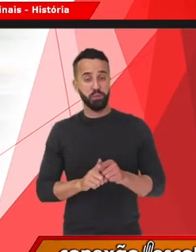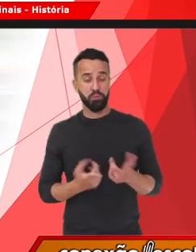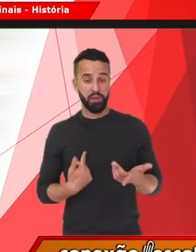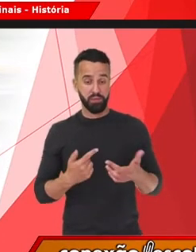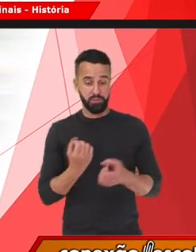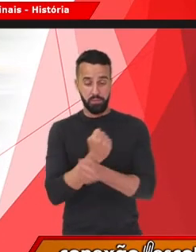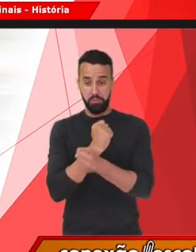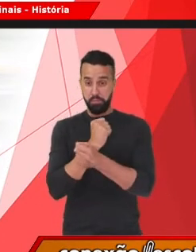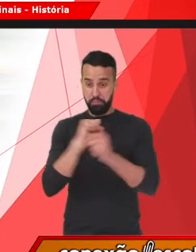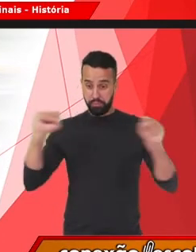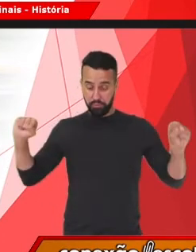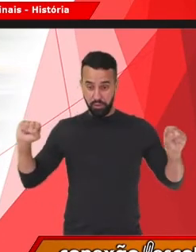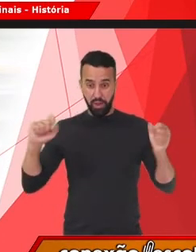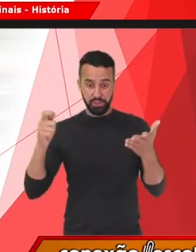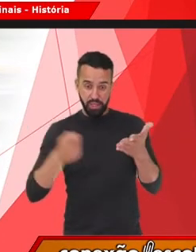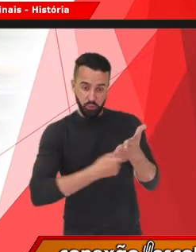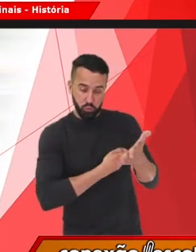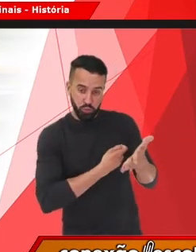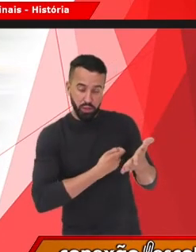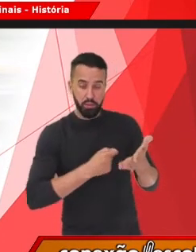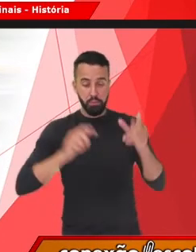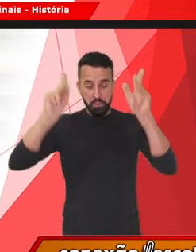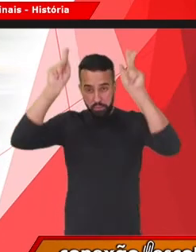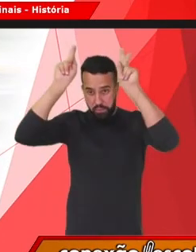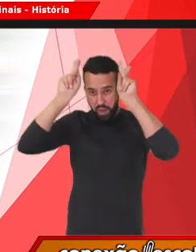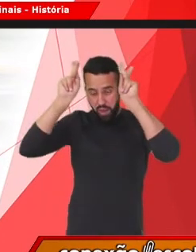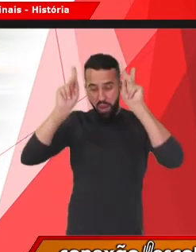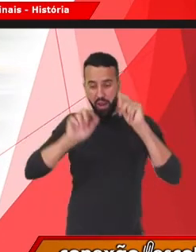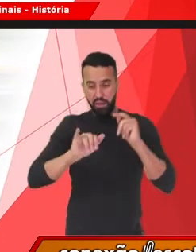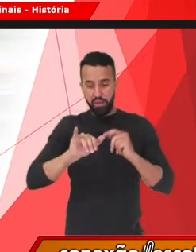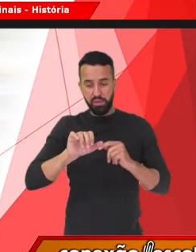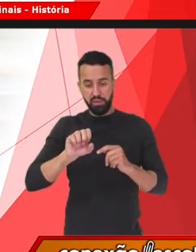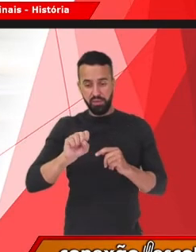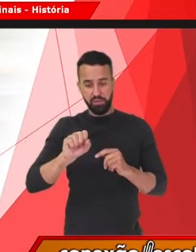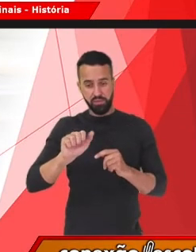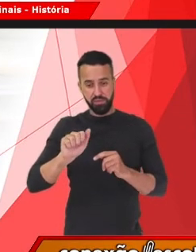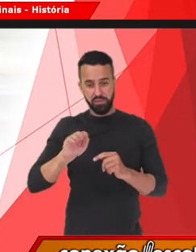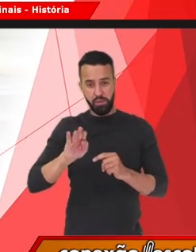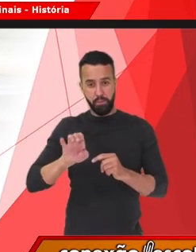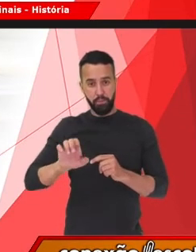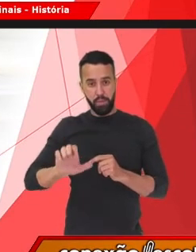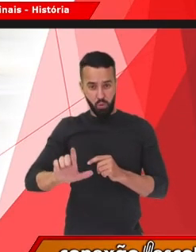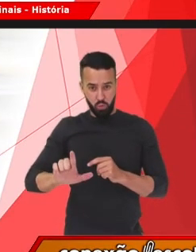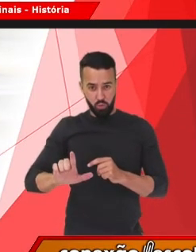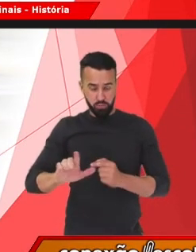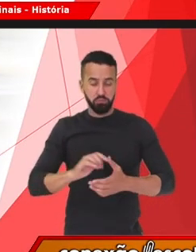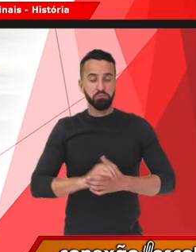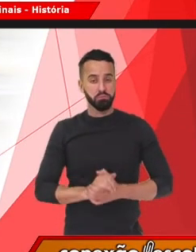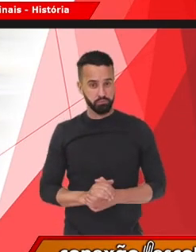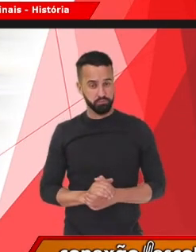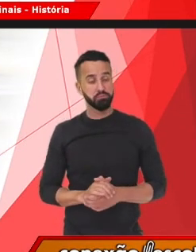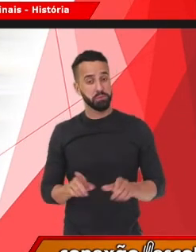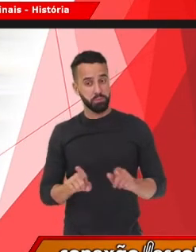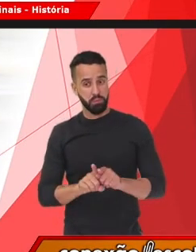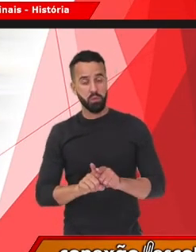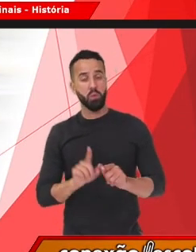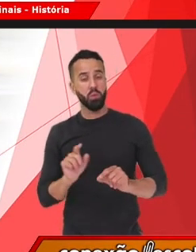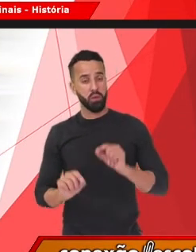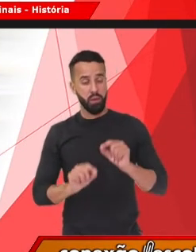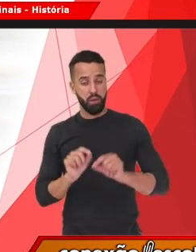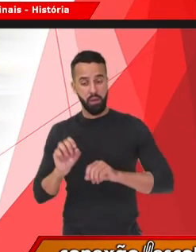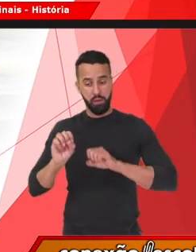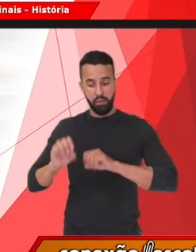Isabel também não trouxe essa tão sonhada e essa tão querida liberdade. Em contrapartida,